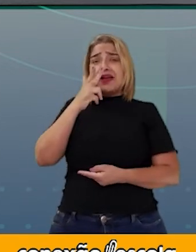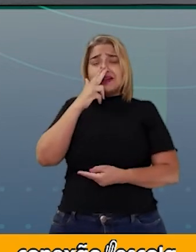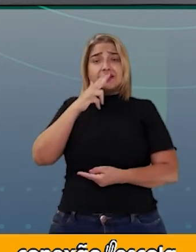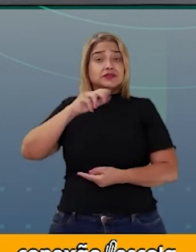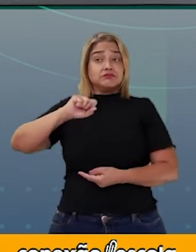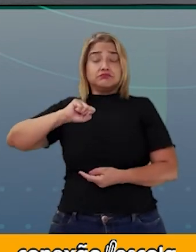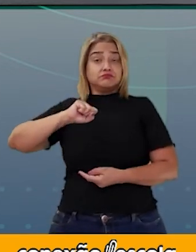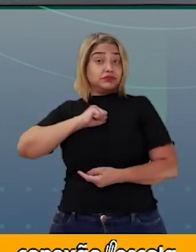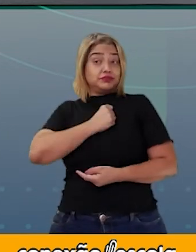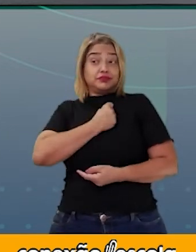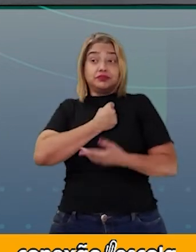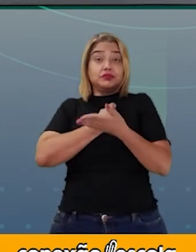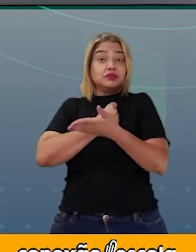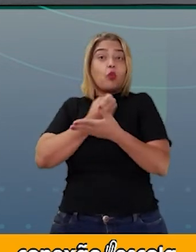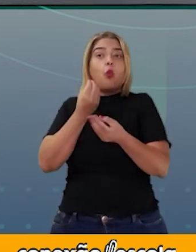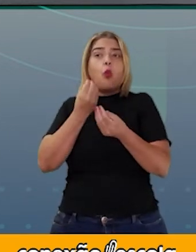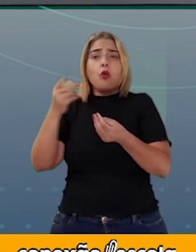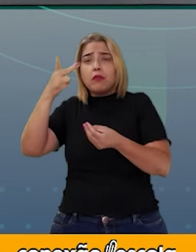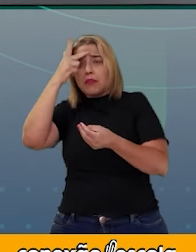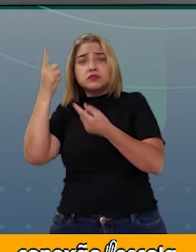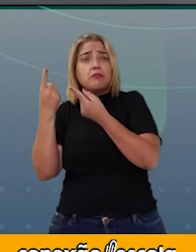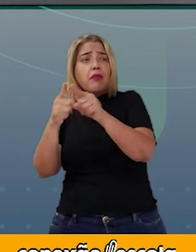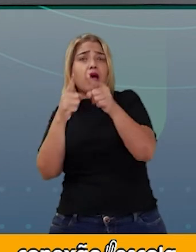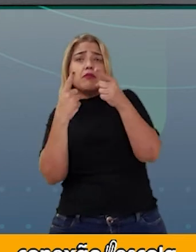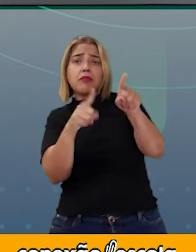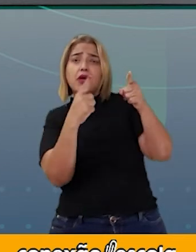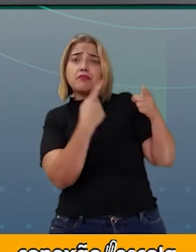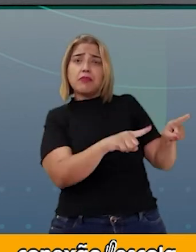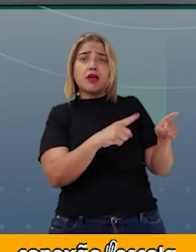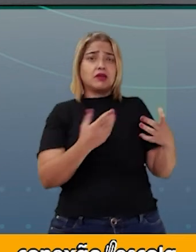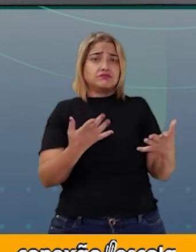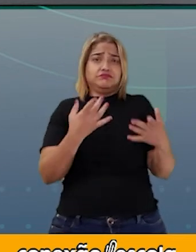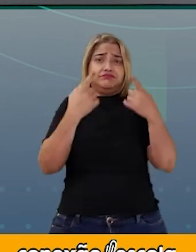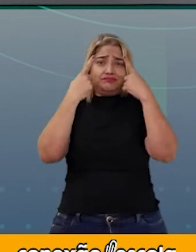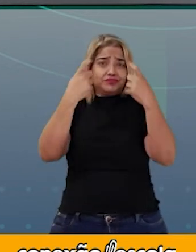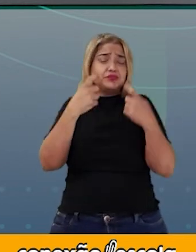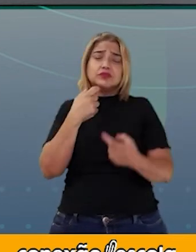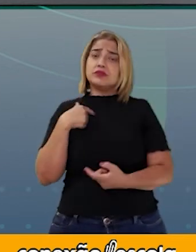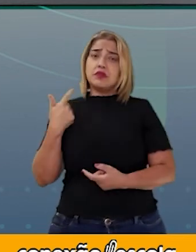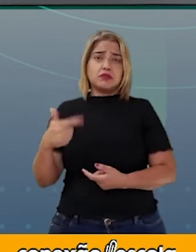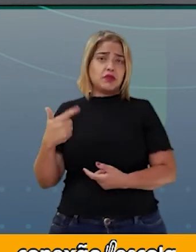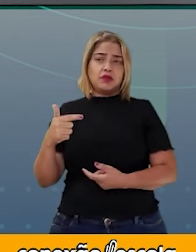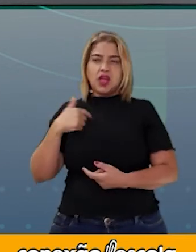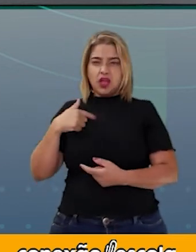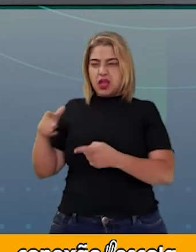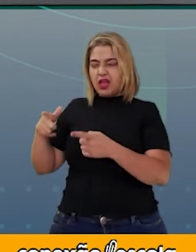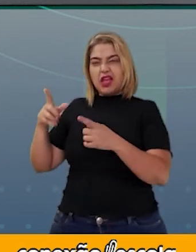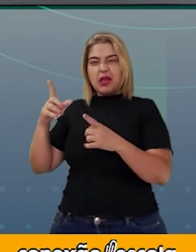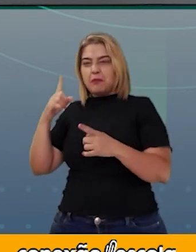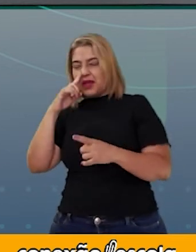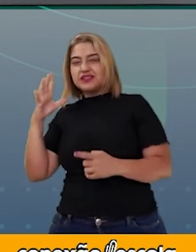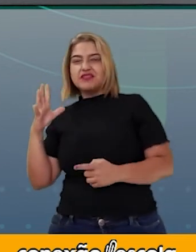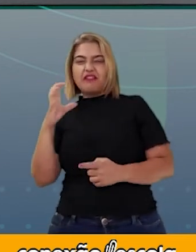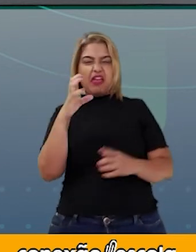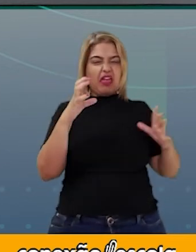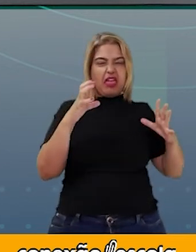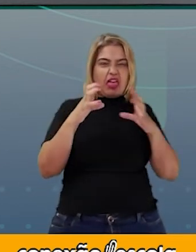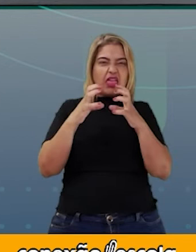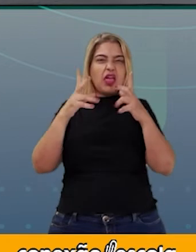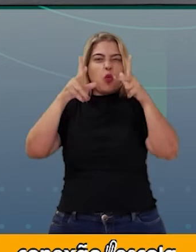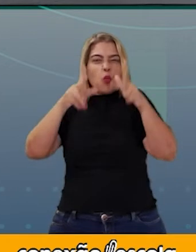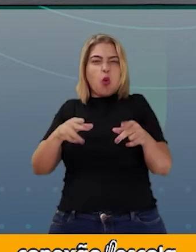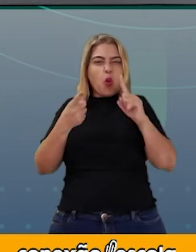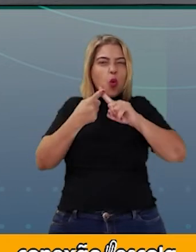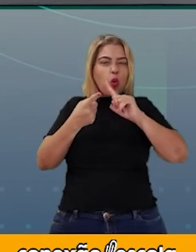porque agride outras pessoas. Só que uma agressão não se resolve com outra, não é verdade? Então, nós precisamos tomar